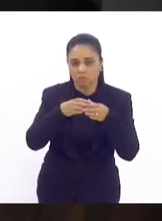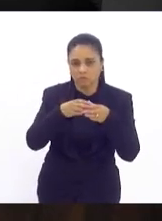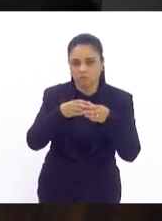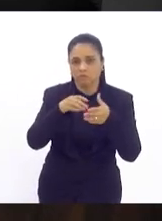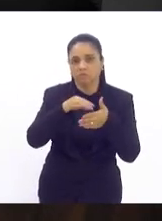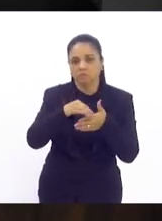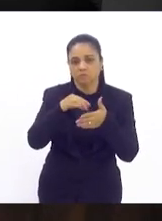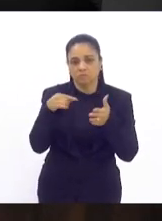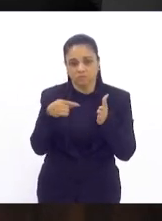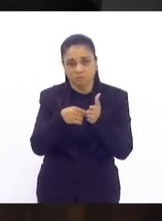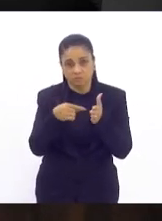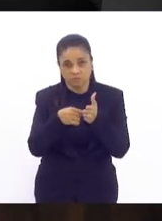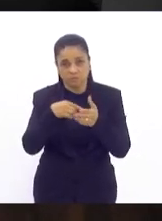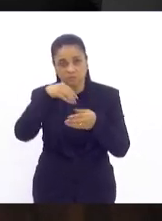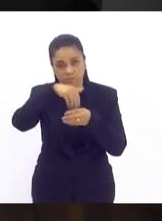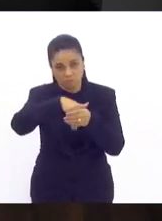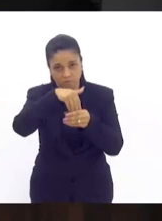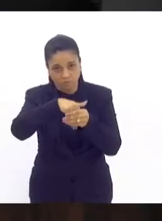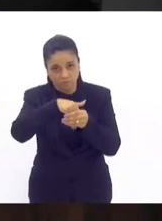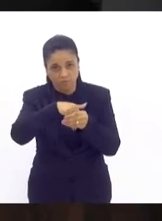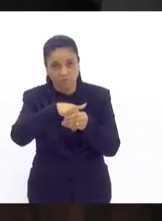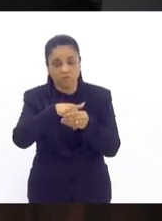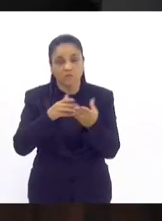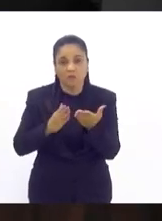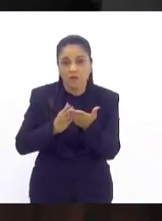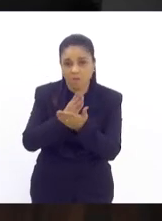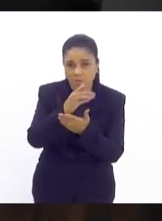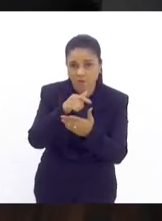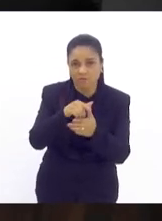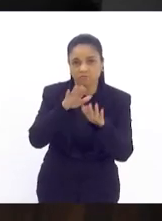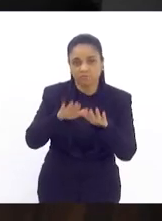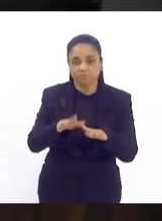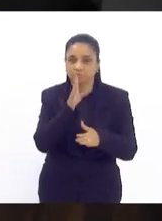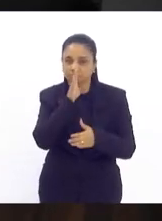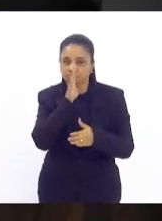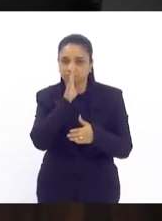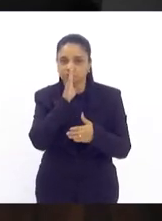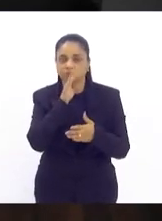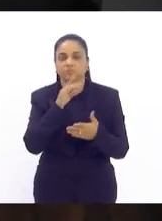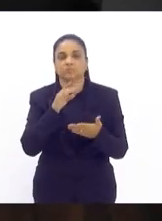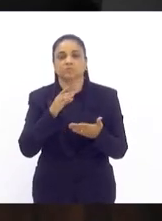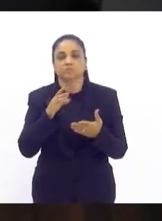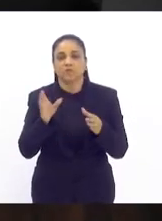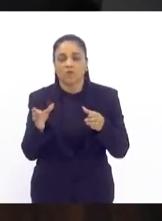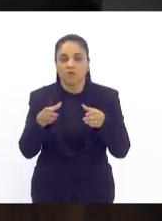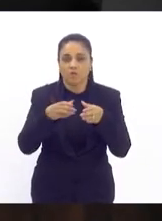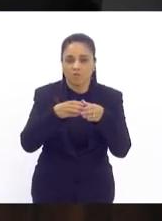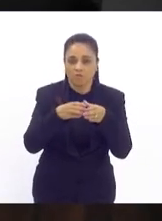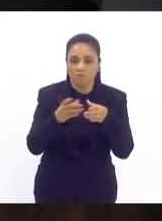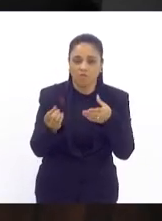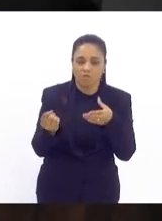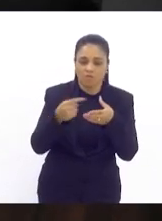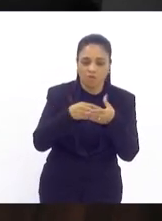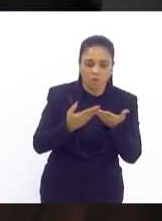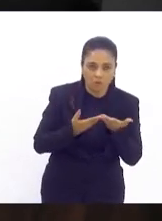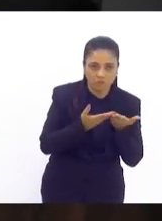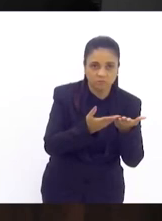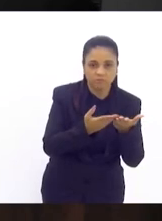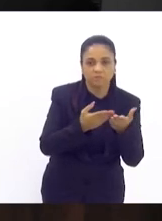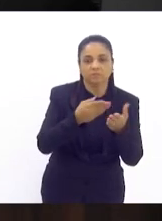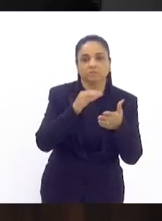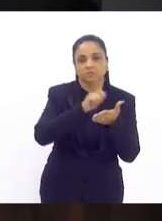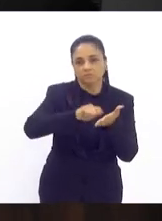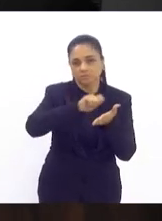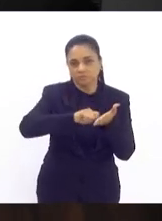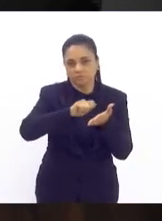legislativo senhores que aprovam permaneça Como estão aprovado vai ao autor para elaborar a indicação simples